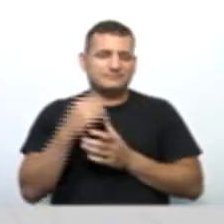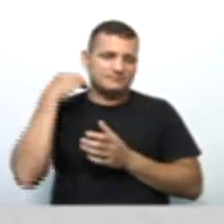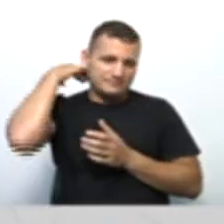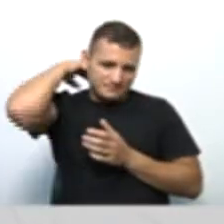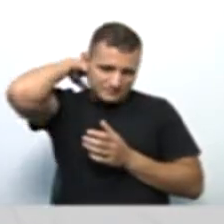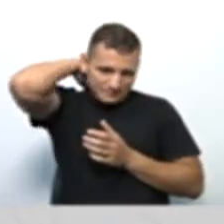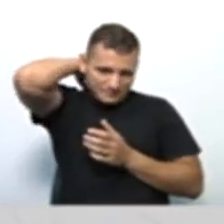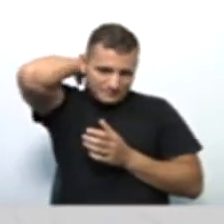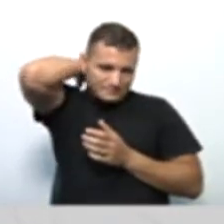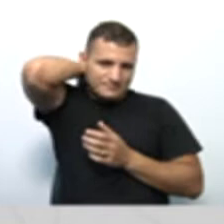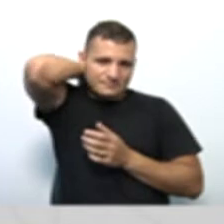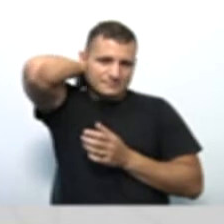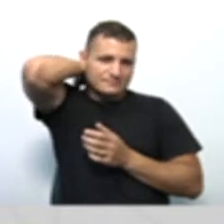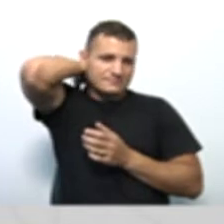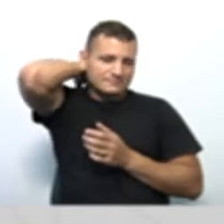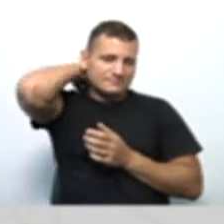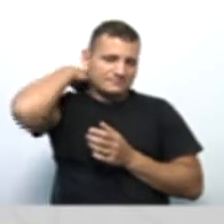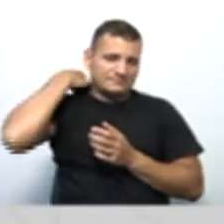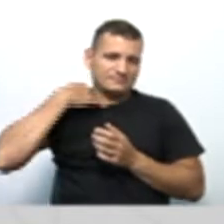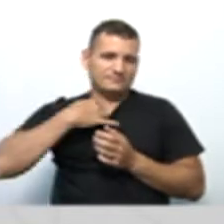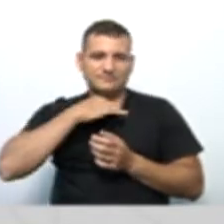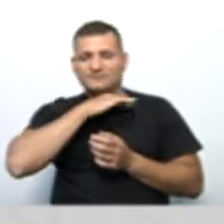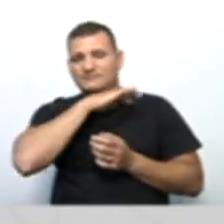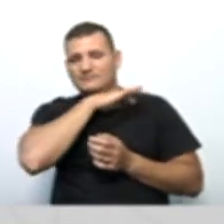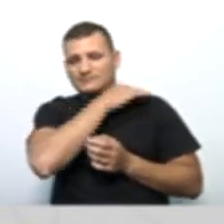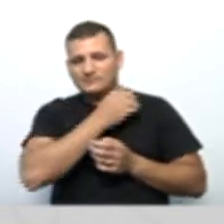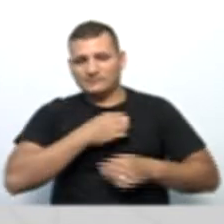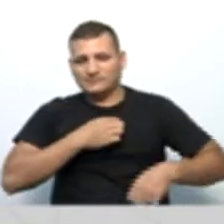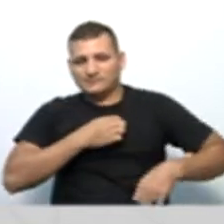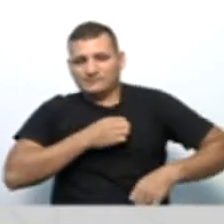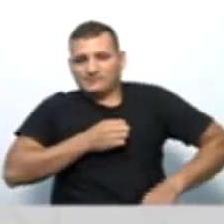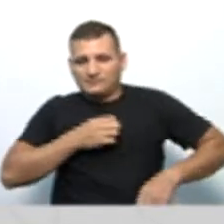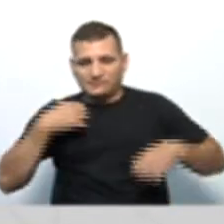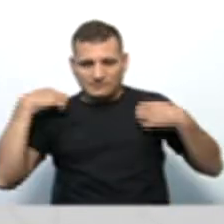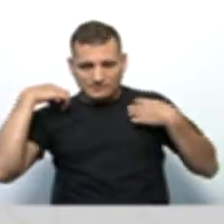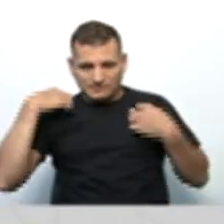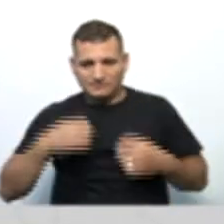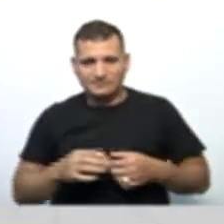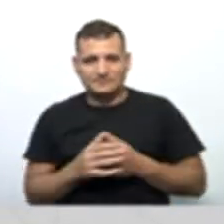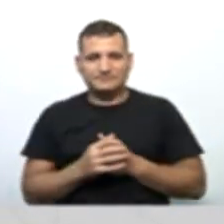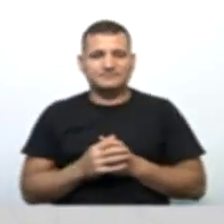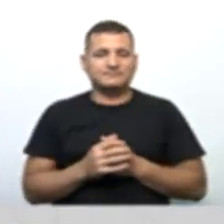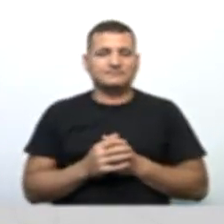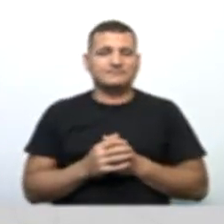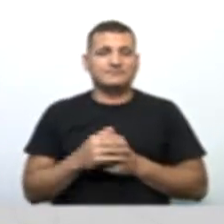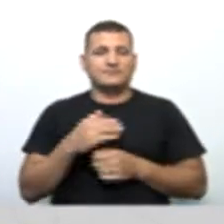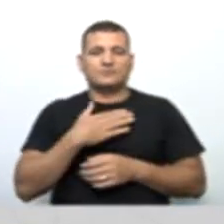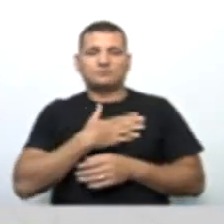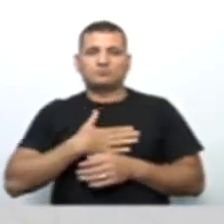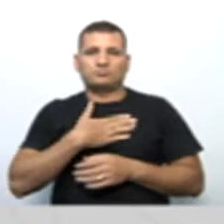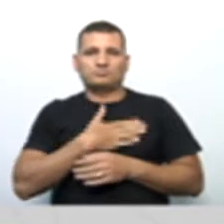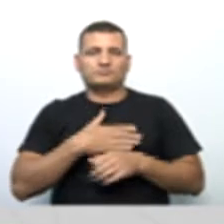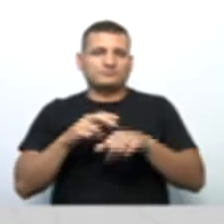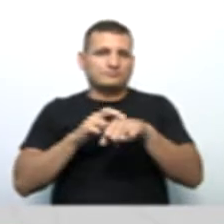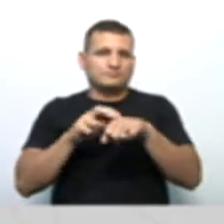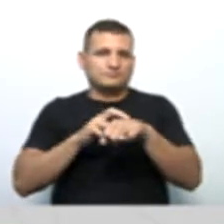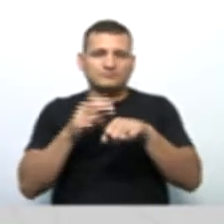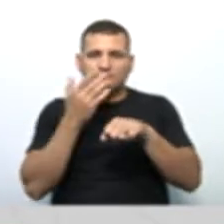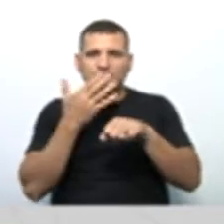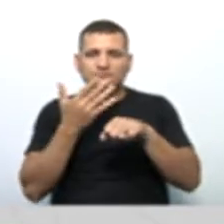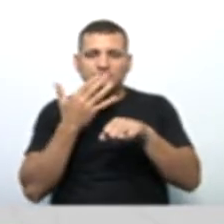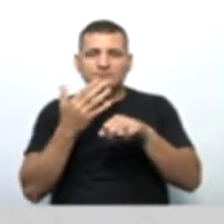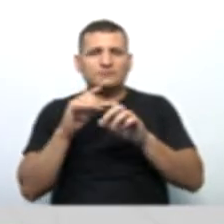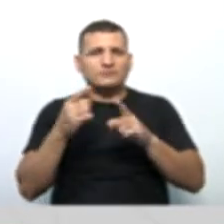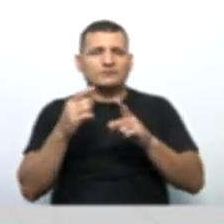não consegue olhar mais mais nada eu gosto muito da cor verde mas você não